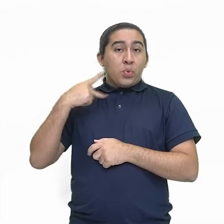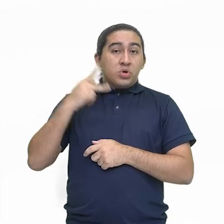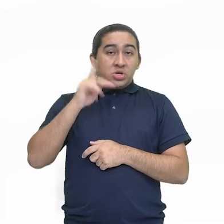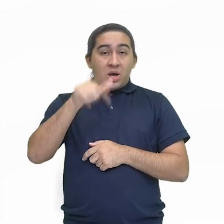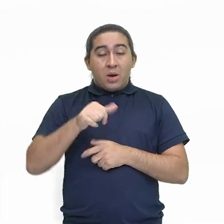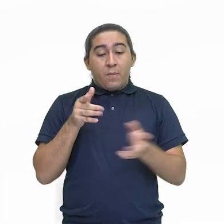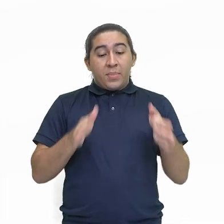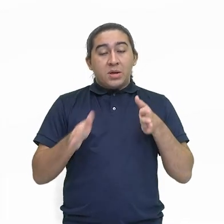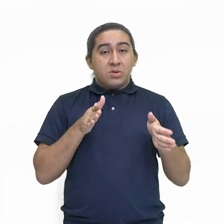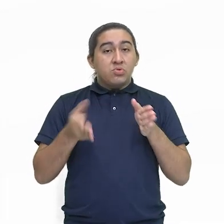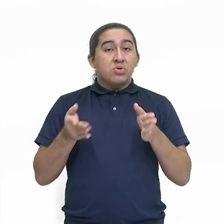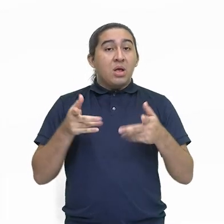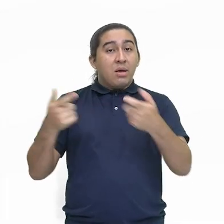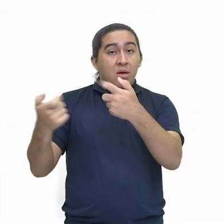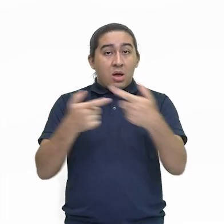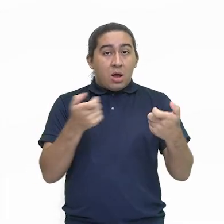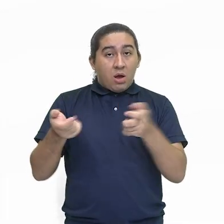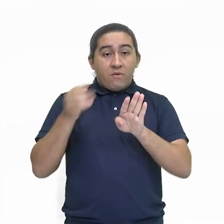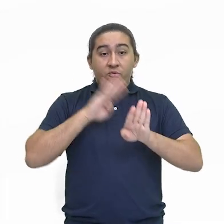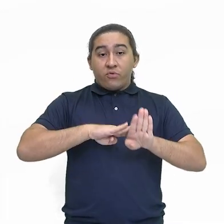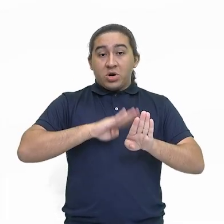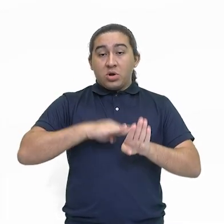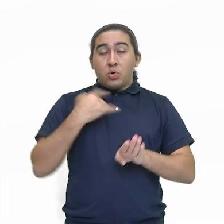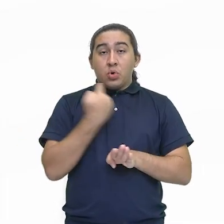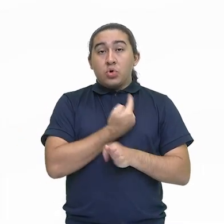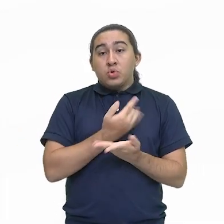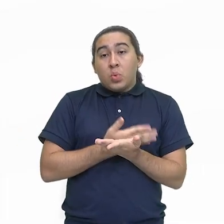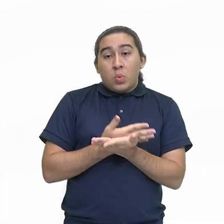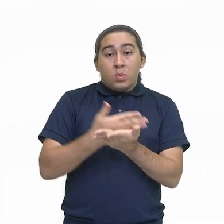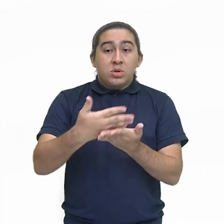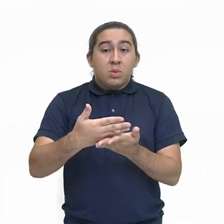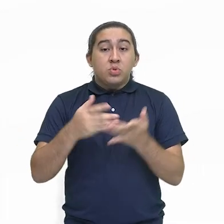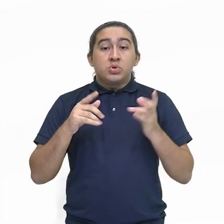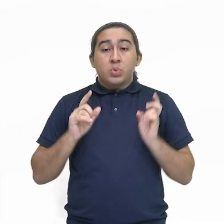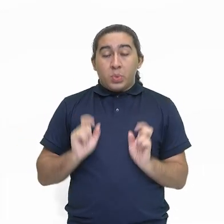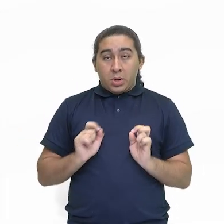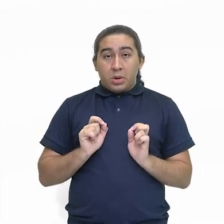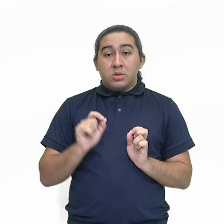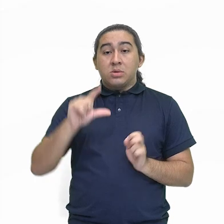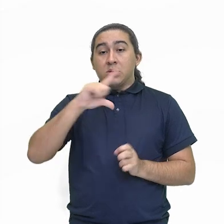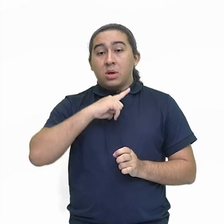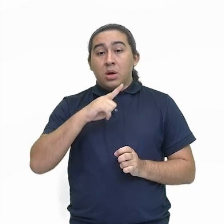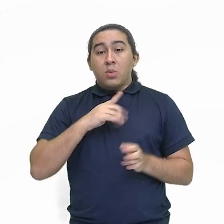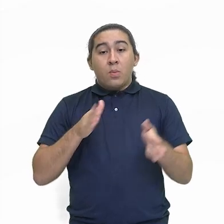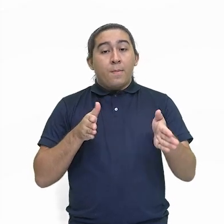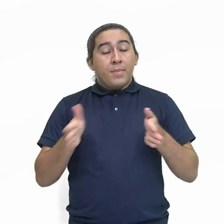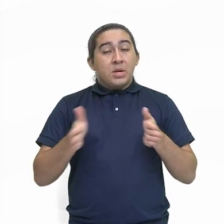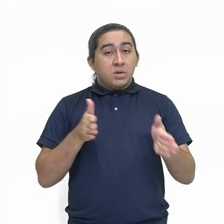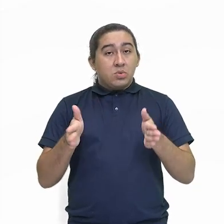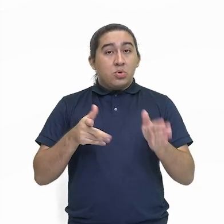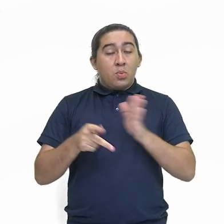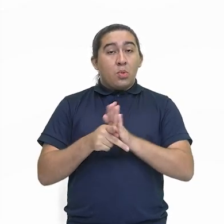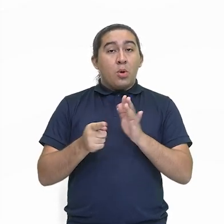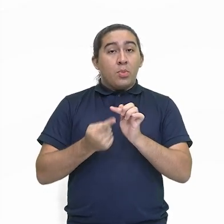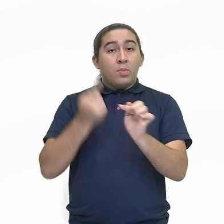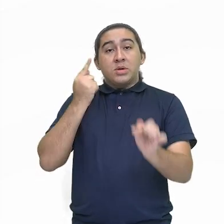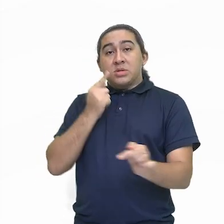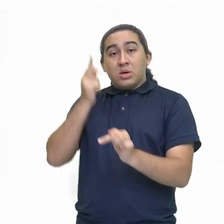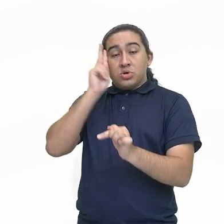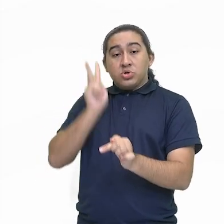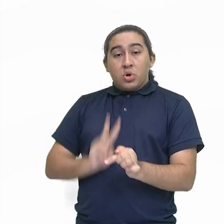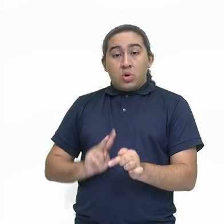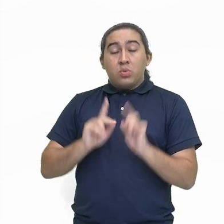Guerra Fria, quando a gente passou por um período da história onde o mundo,